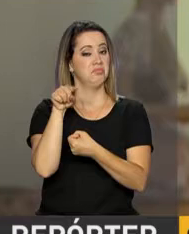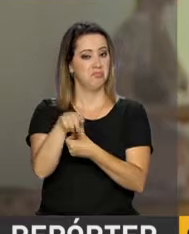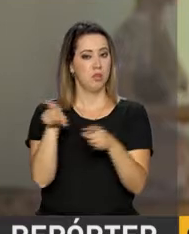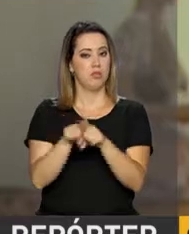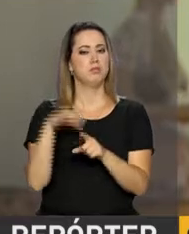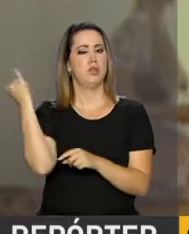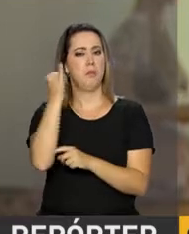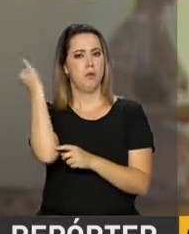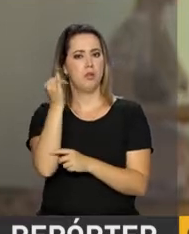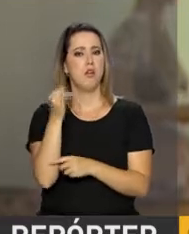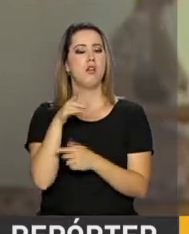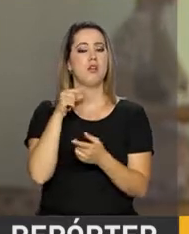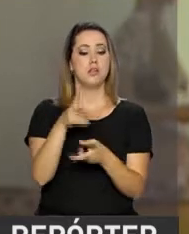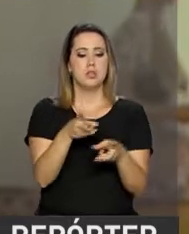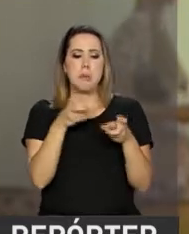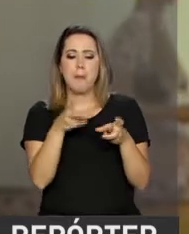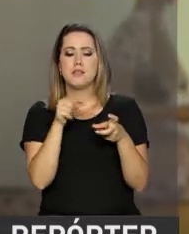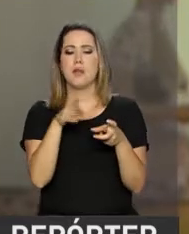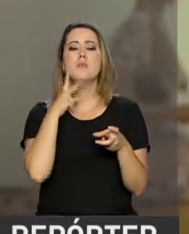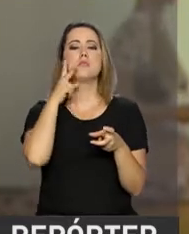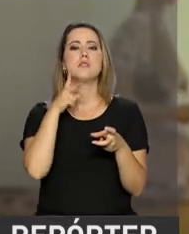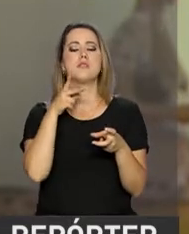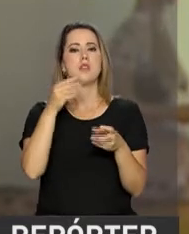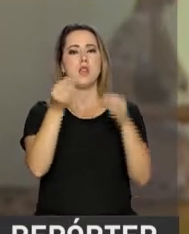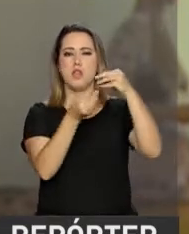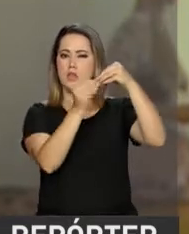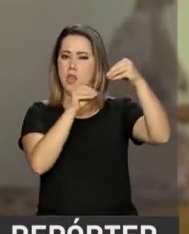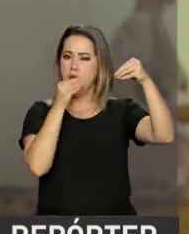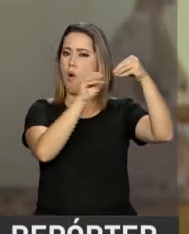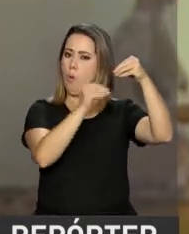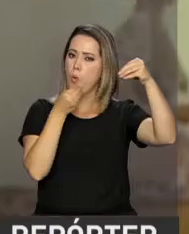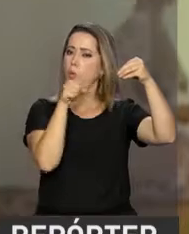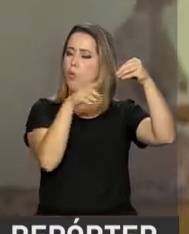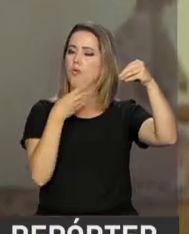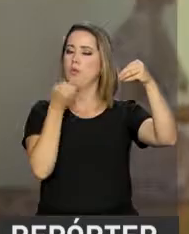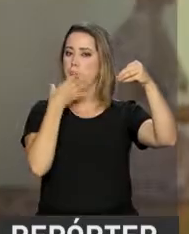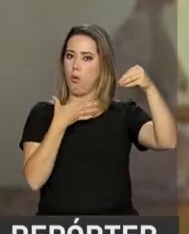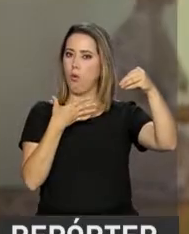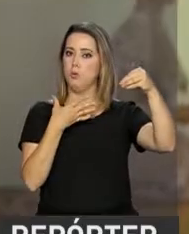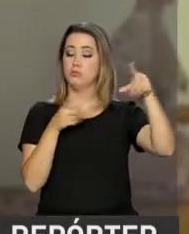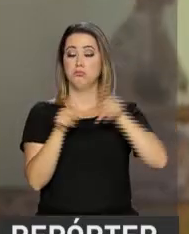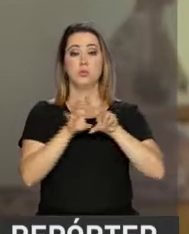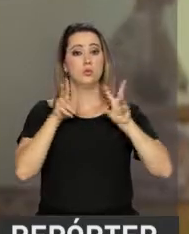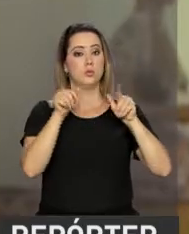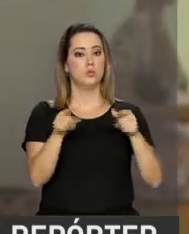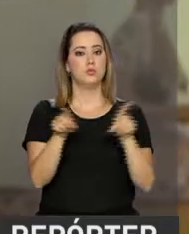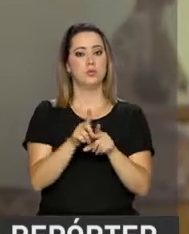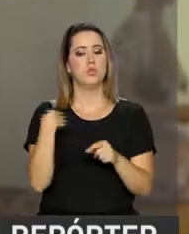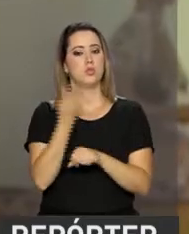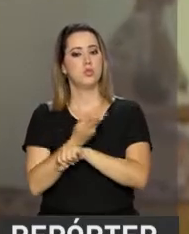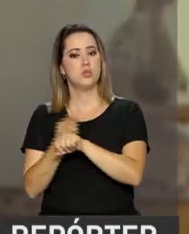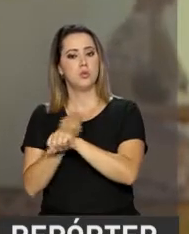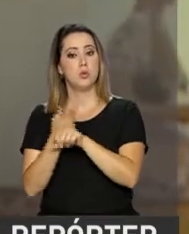diferenciais de produção pelo tipo de uva enfim todos os atributos existentes na produção a gente procura através da